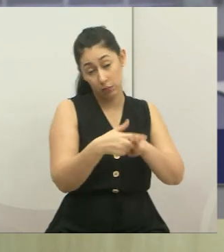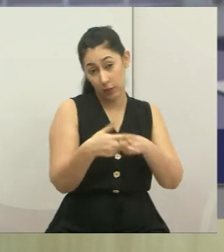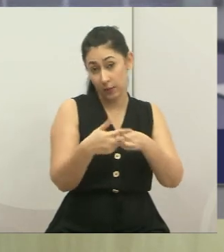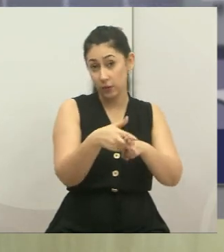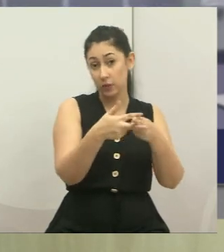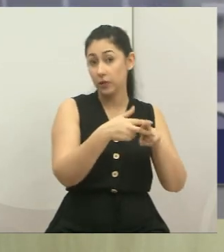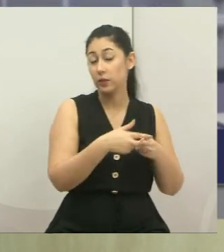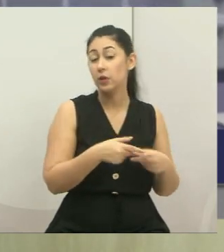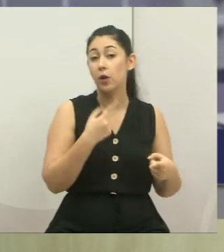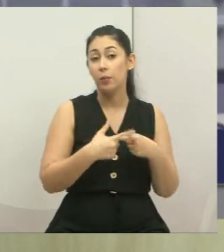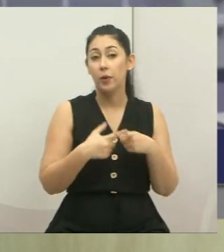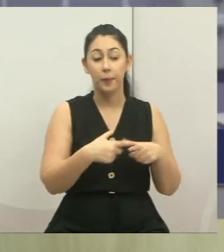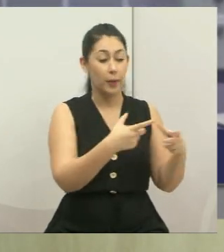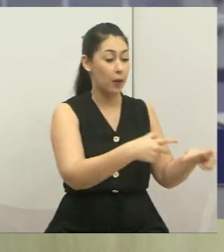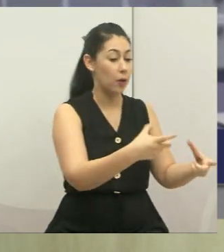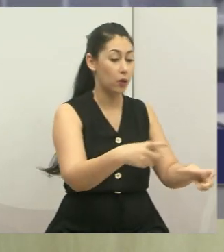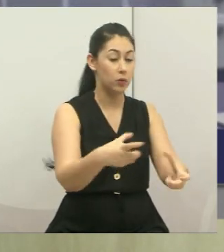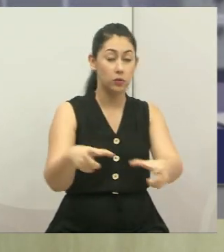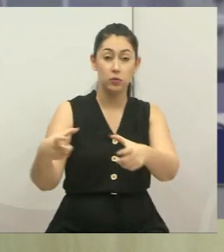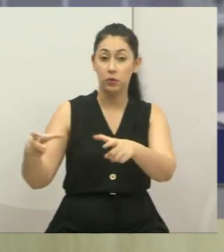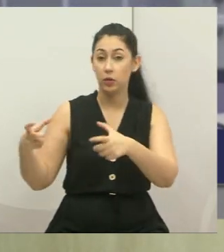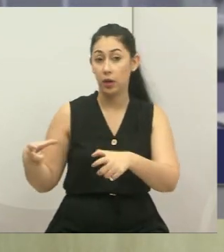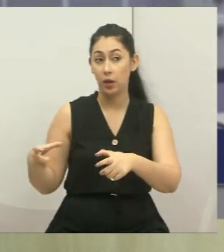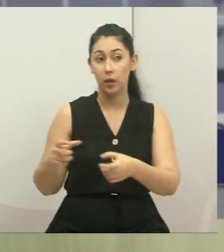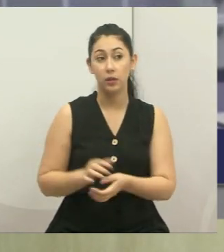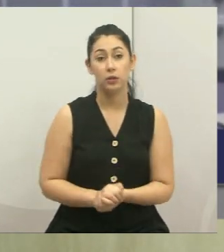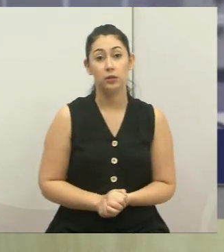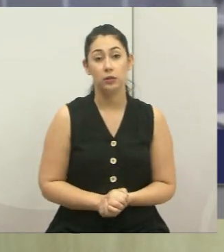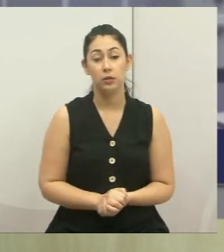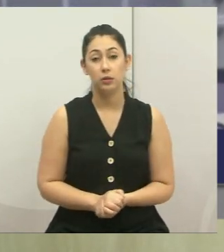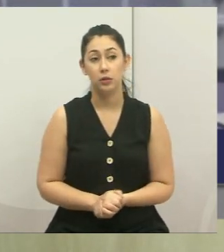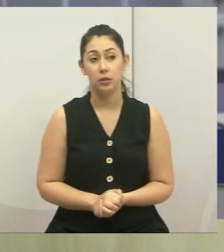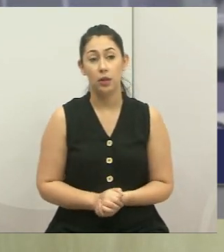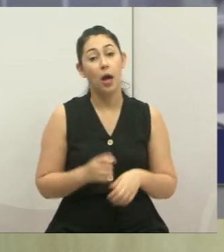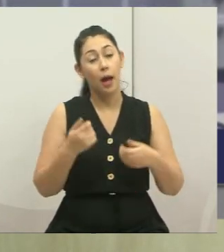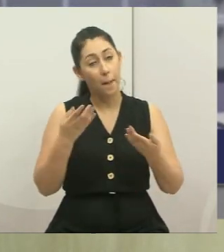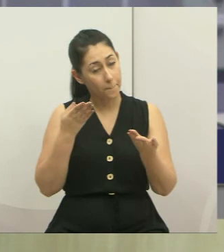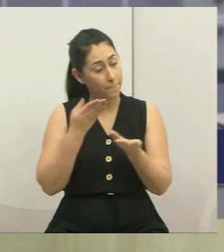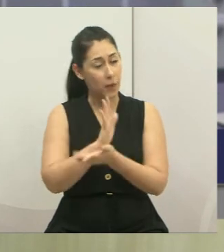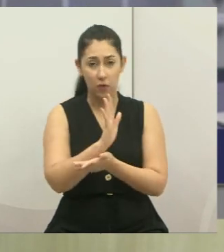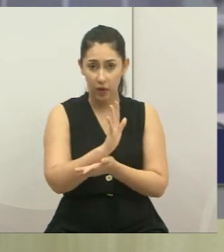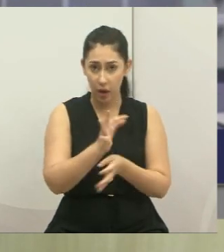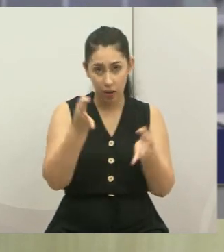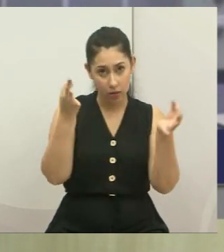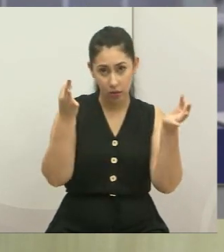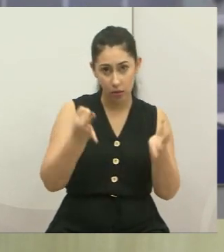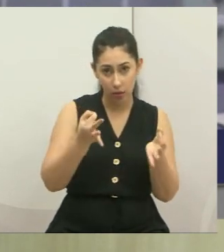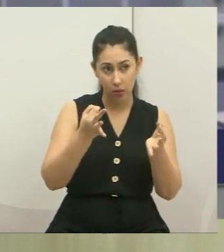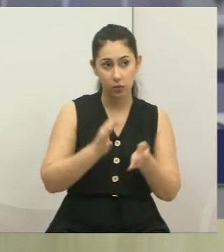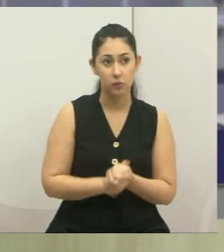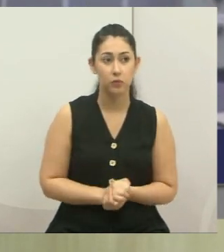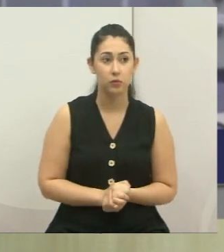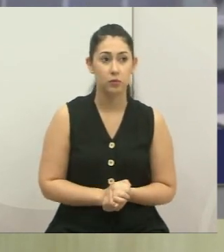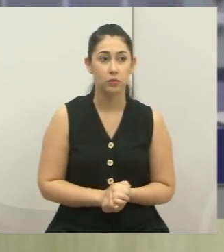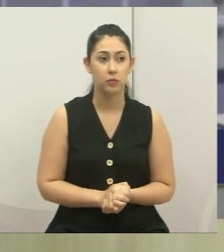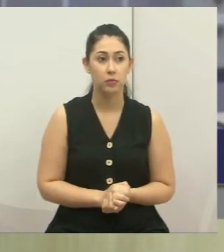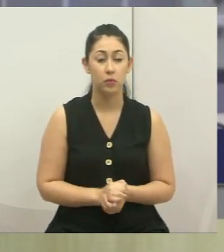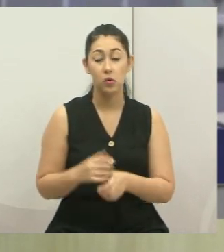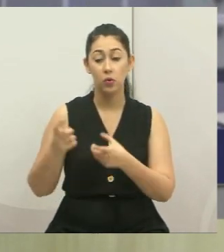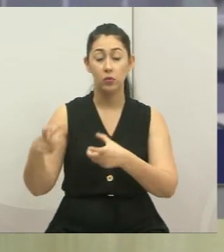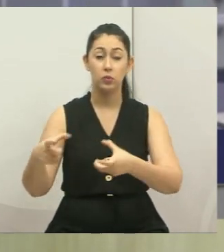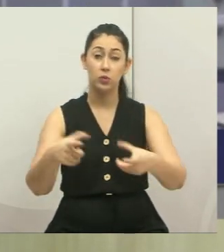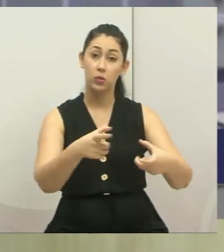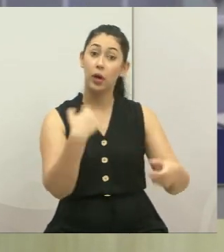Porque todas essas áreas ela tem anuência da CETESB, tem aprovação. Então, normalmente é uma área que a